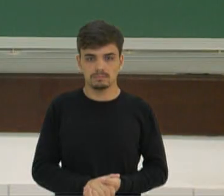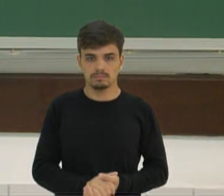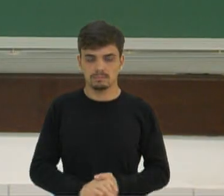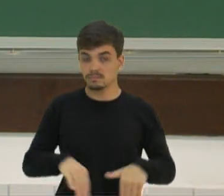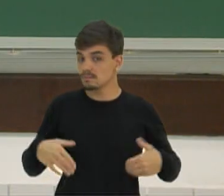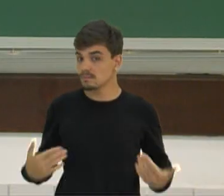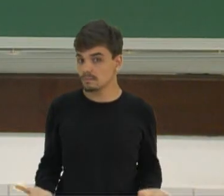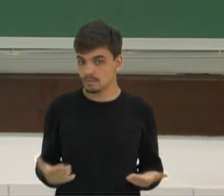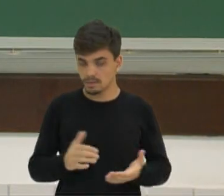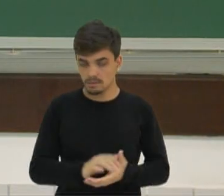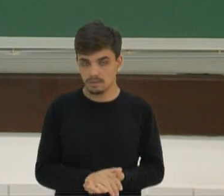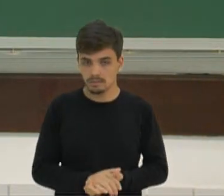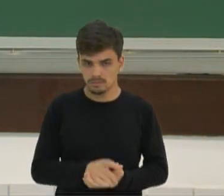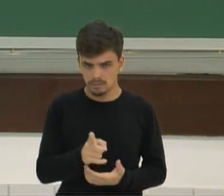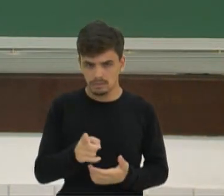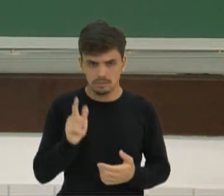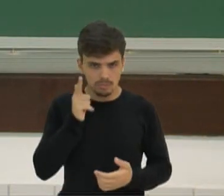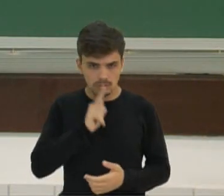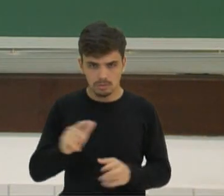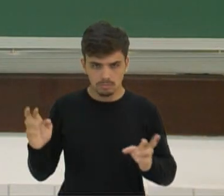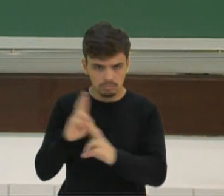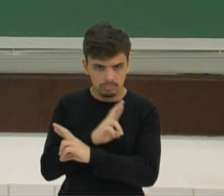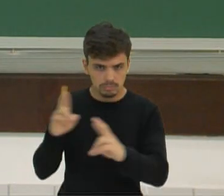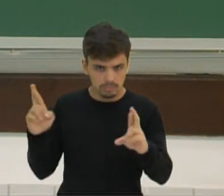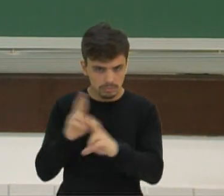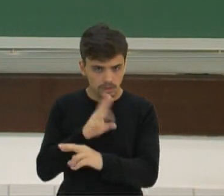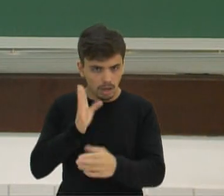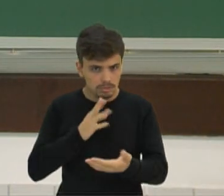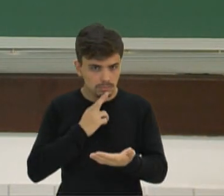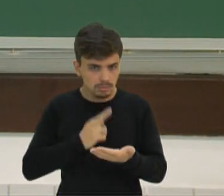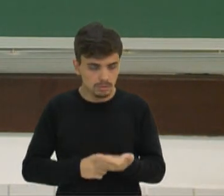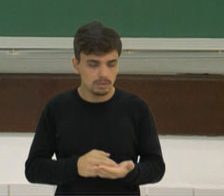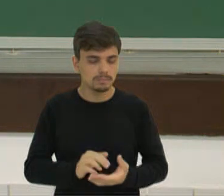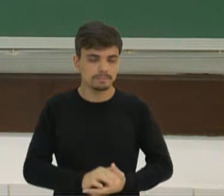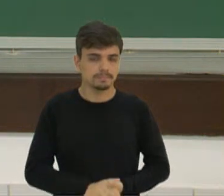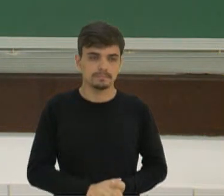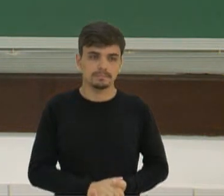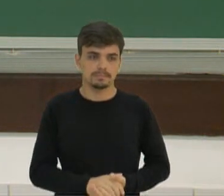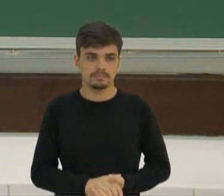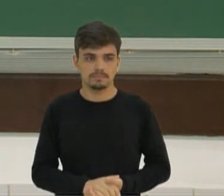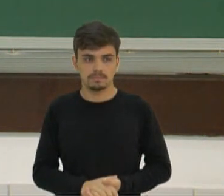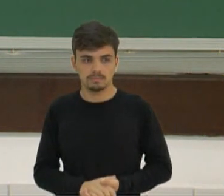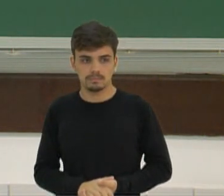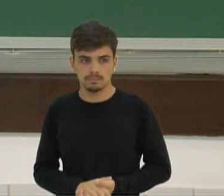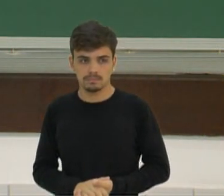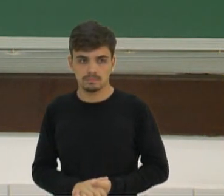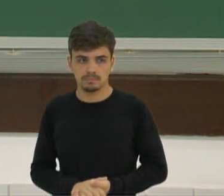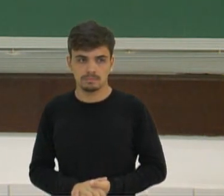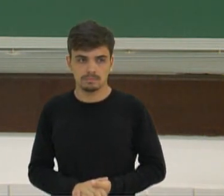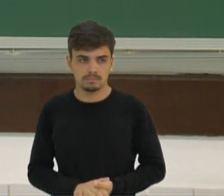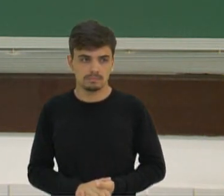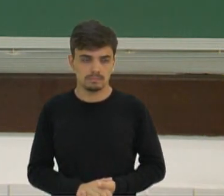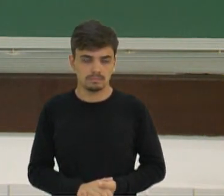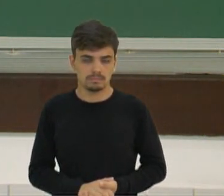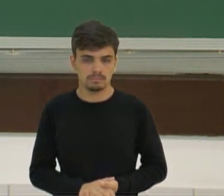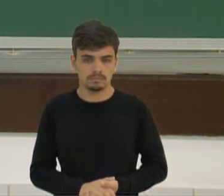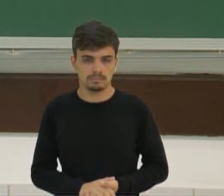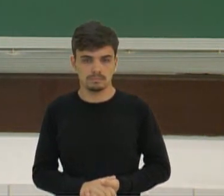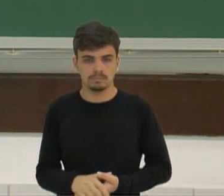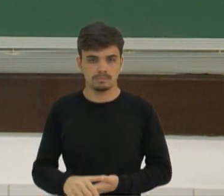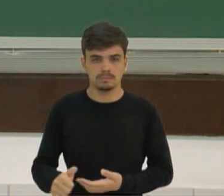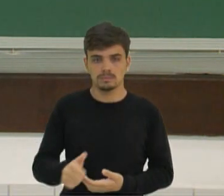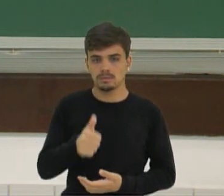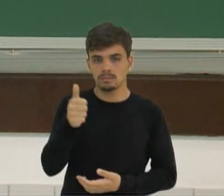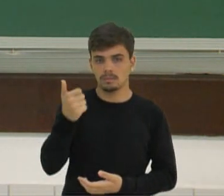E aí, pessoal? Relacionaram aí? Já responderam? Vamos a corrigir. Bueno, na